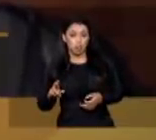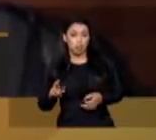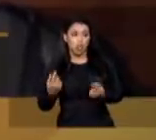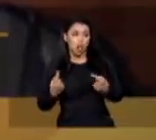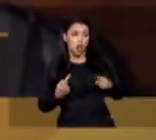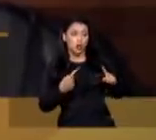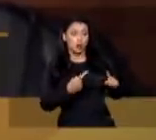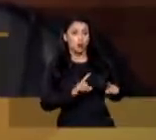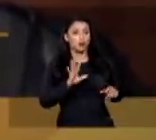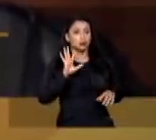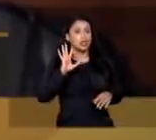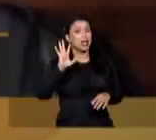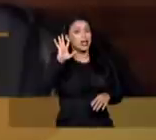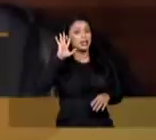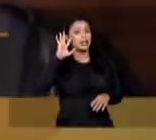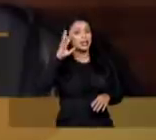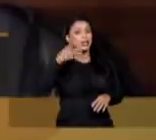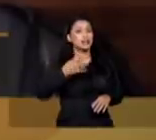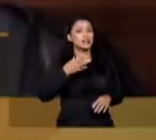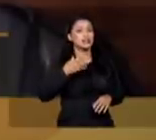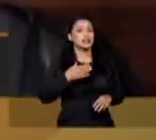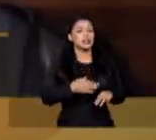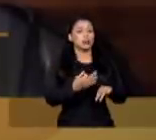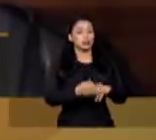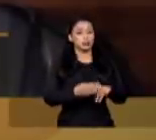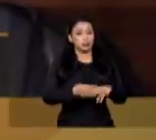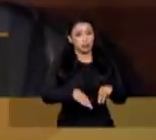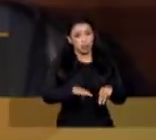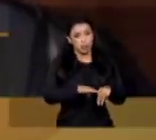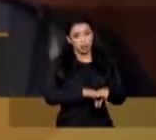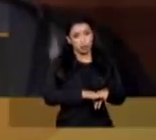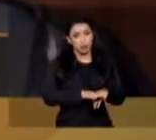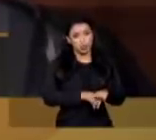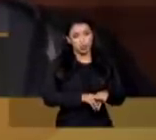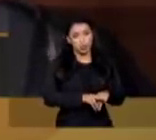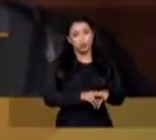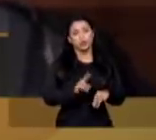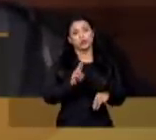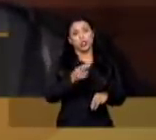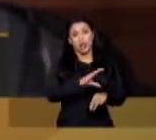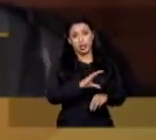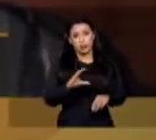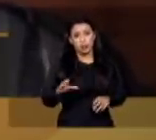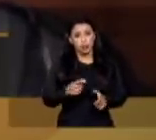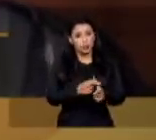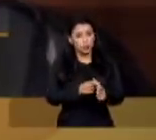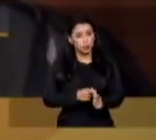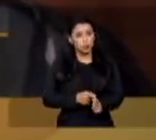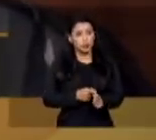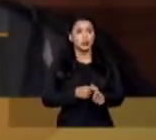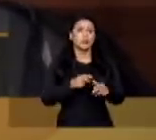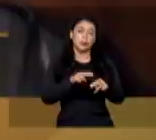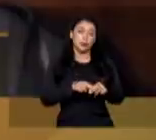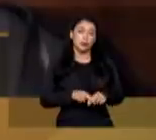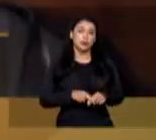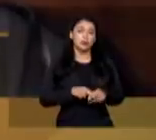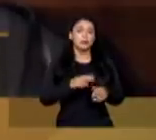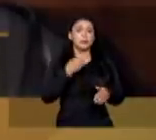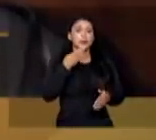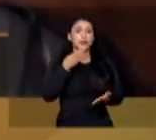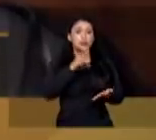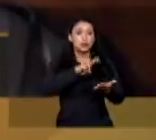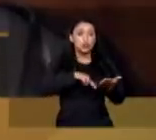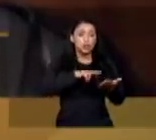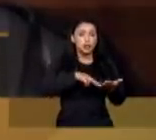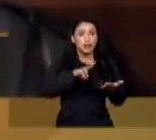a decisão monocrática concessiva da ordem de habeas corpus foi suspenso em razão de pedido de vista por mim formulado